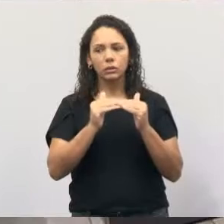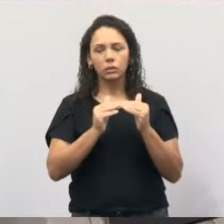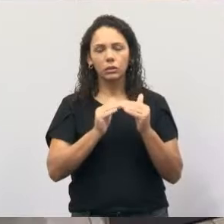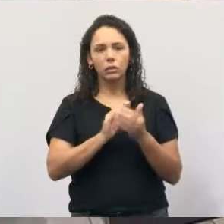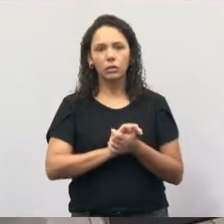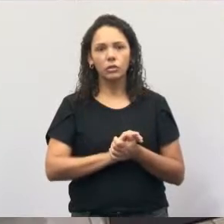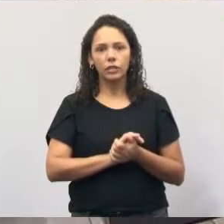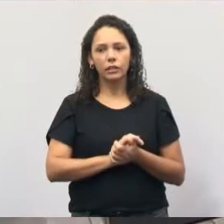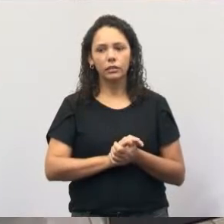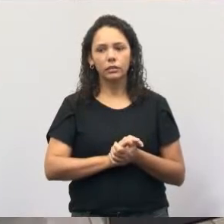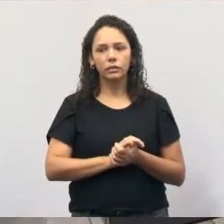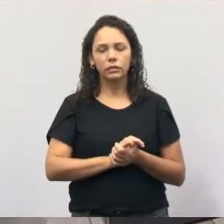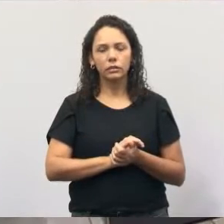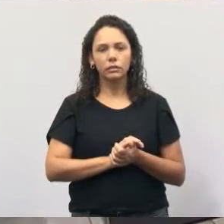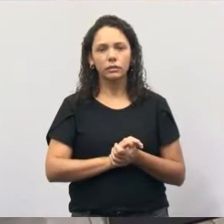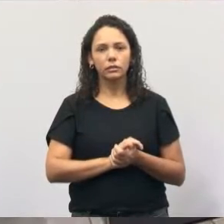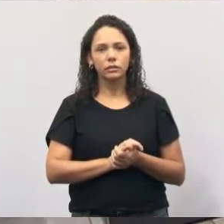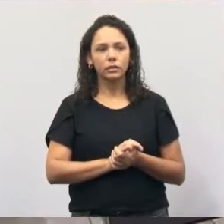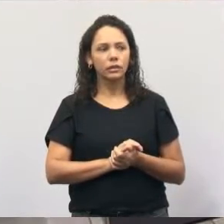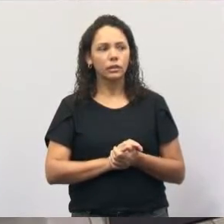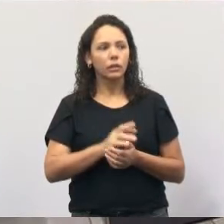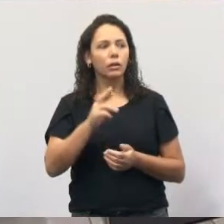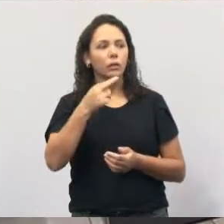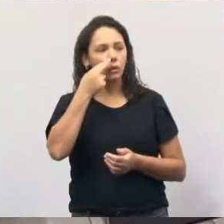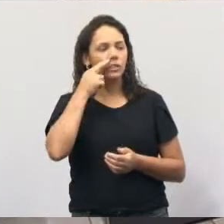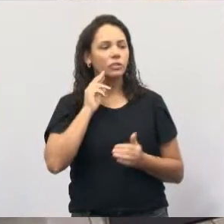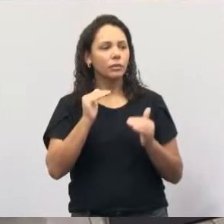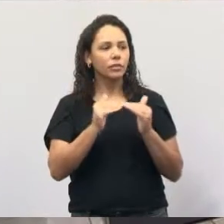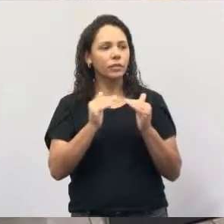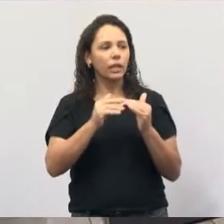Timóteo? Favorável. Como vota o vereador Roninha?